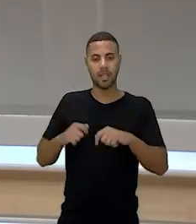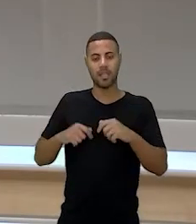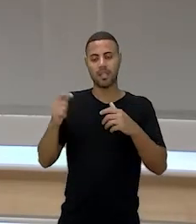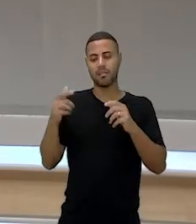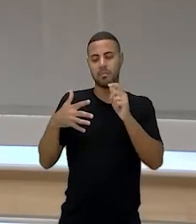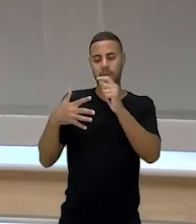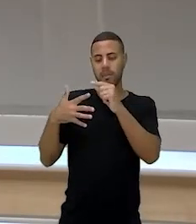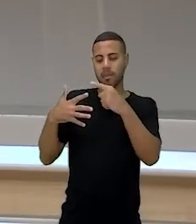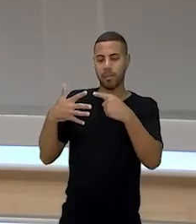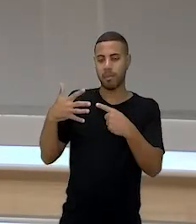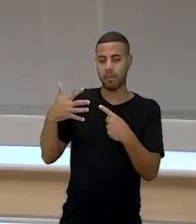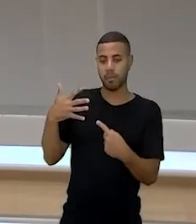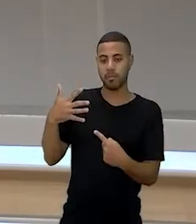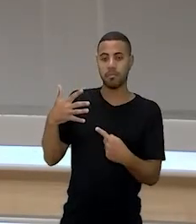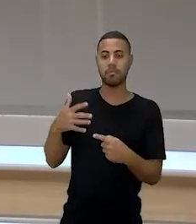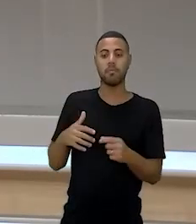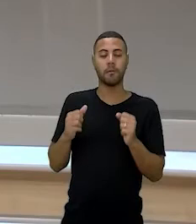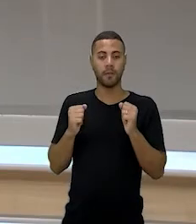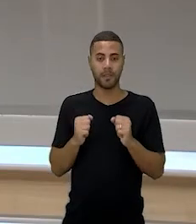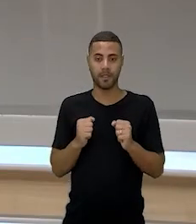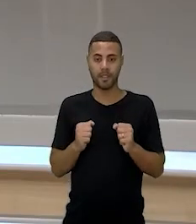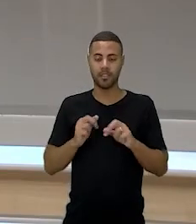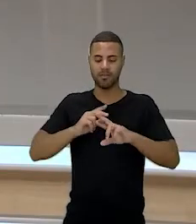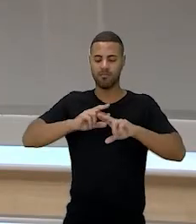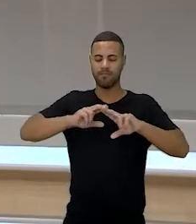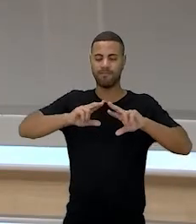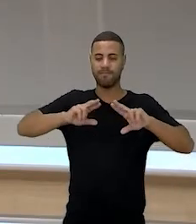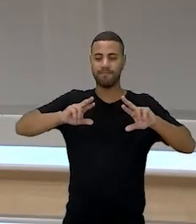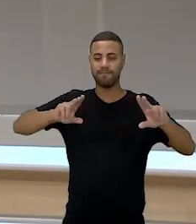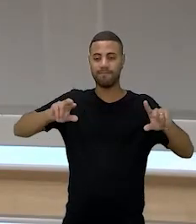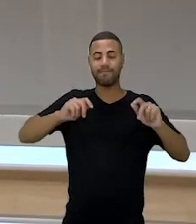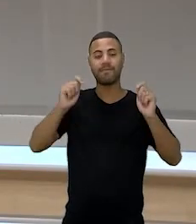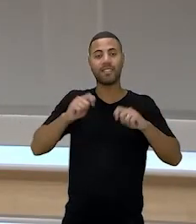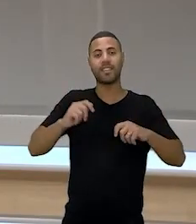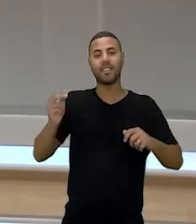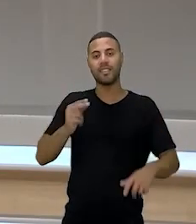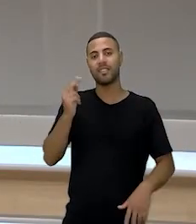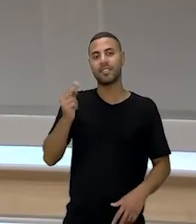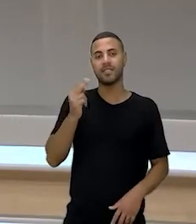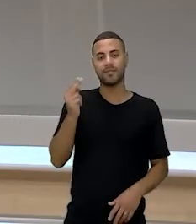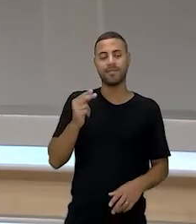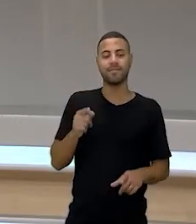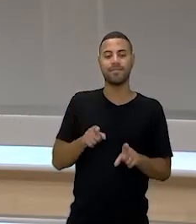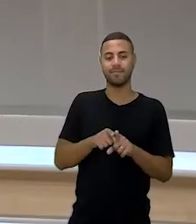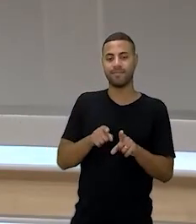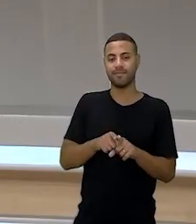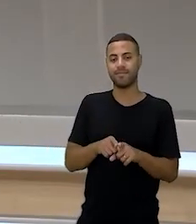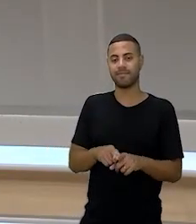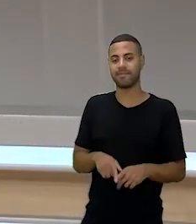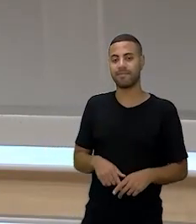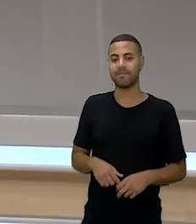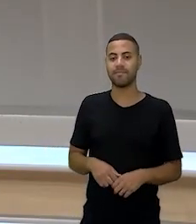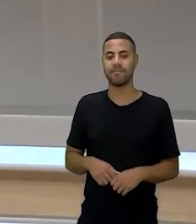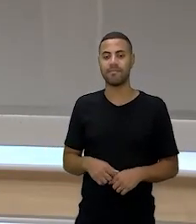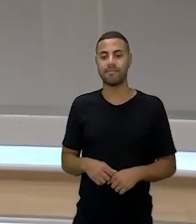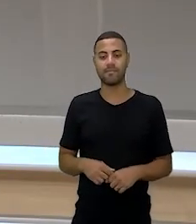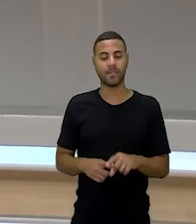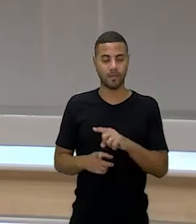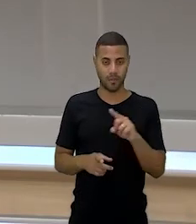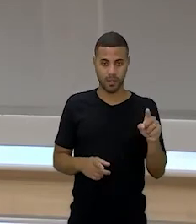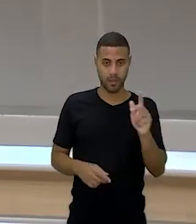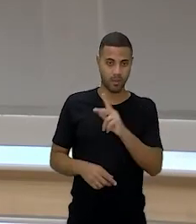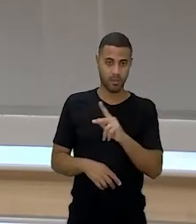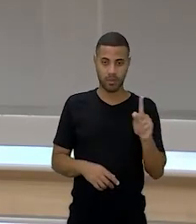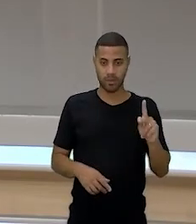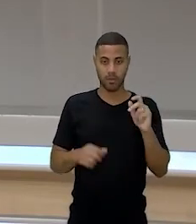não só na construção civil. A gente tem o calcário, ele tem diversas utilidades que você, professor, pode